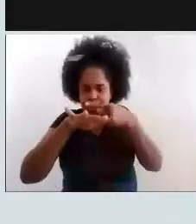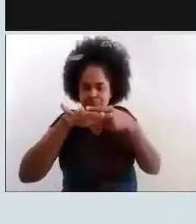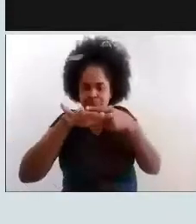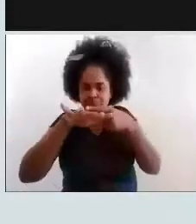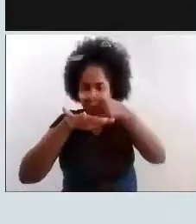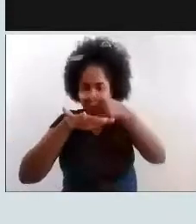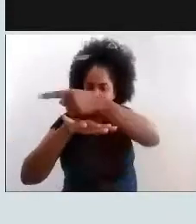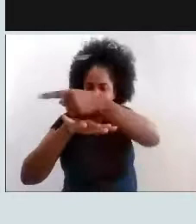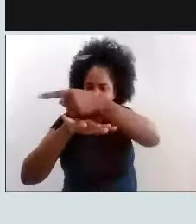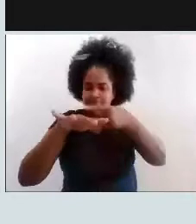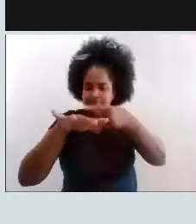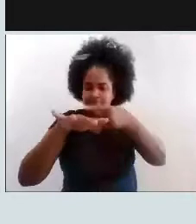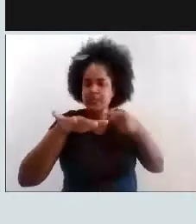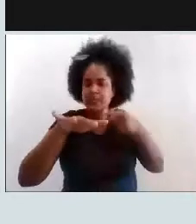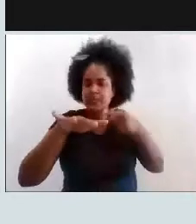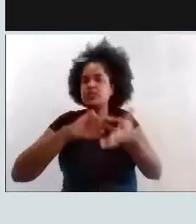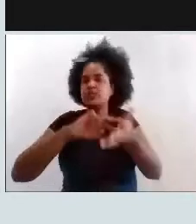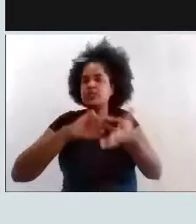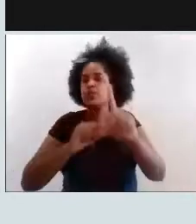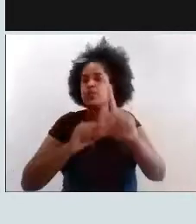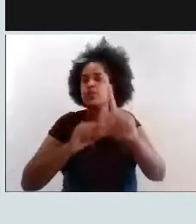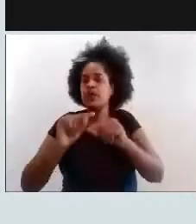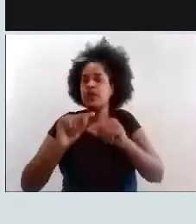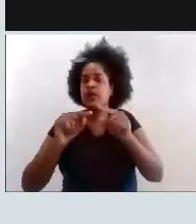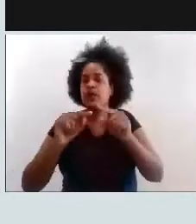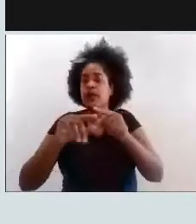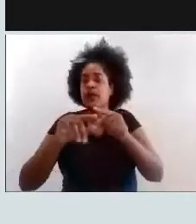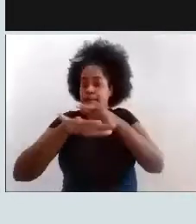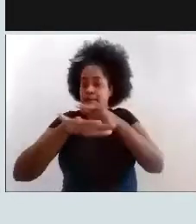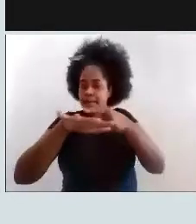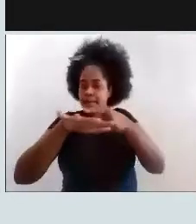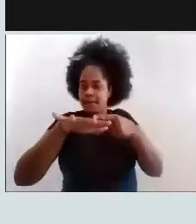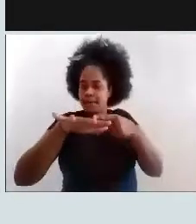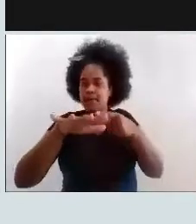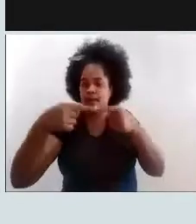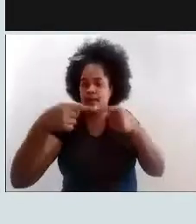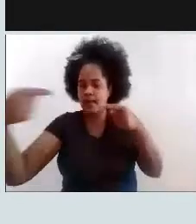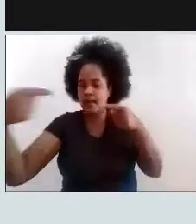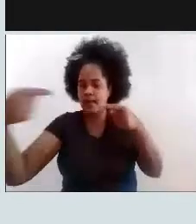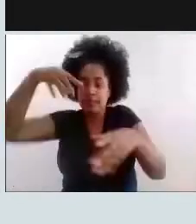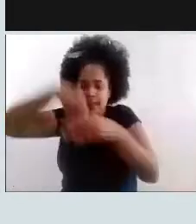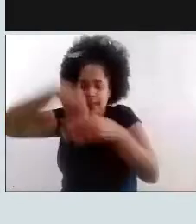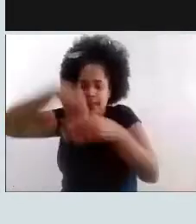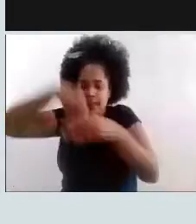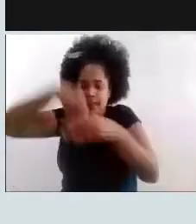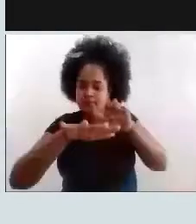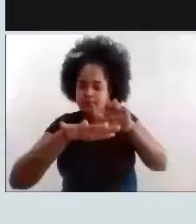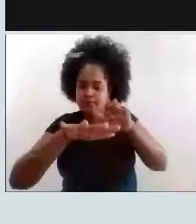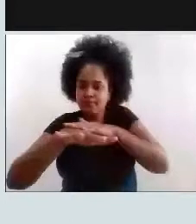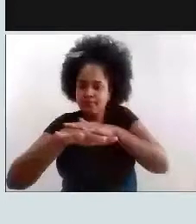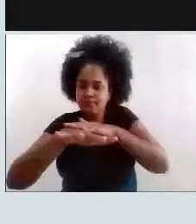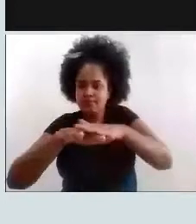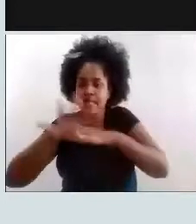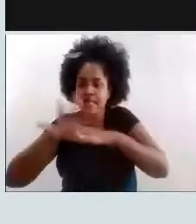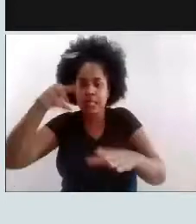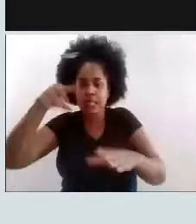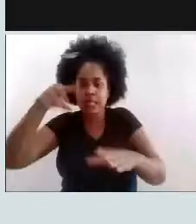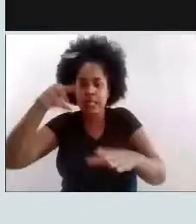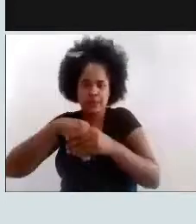no plano. Ou seja, o plano contém ela. Ela faz parte agora do plano. Entenderam?